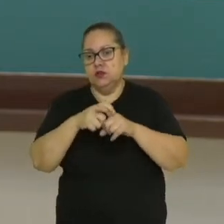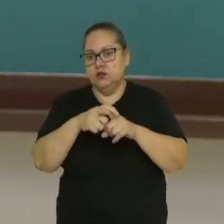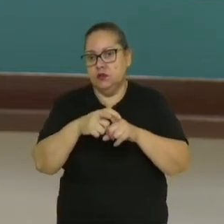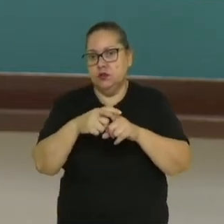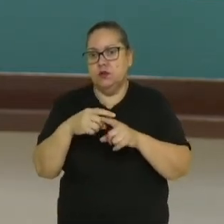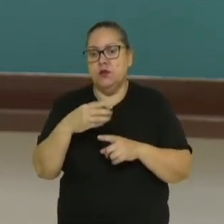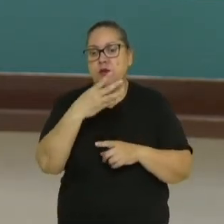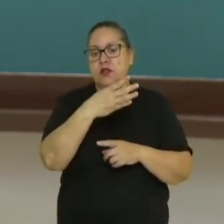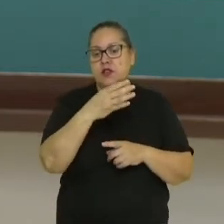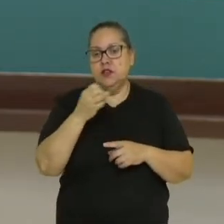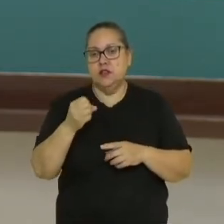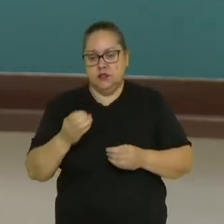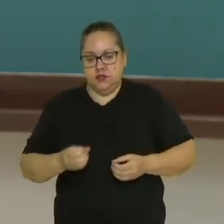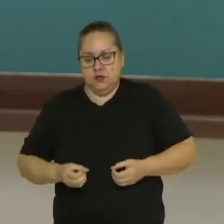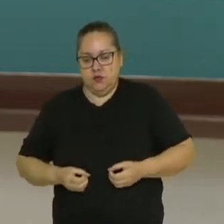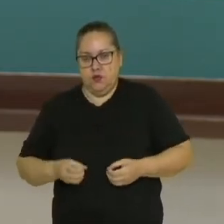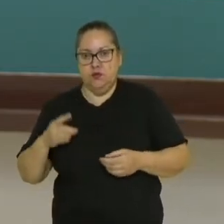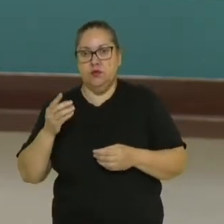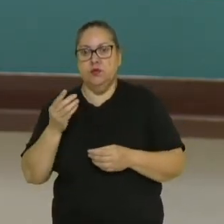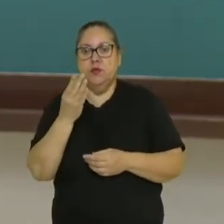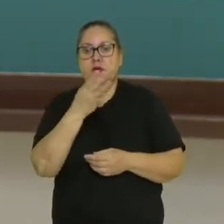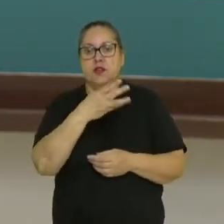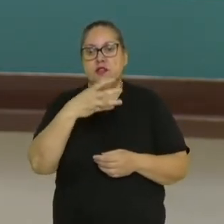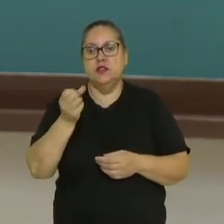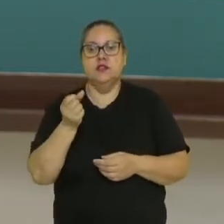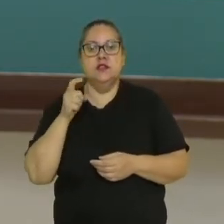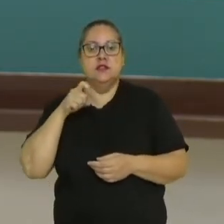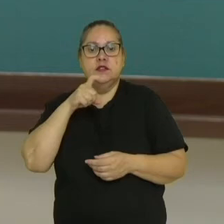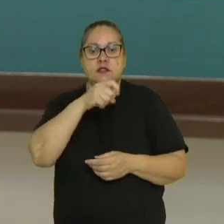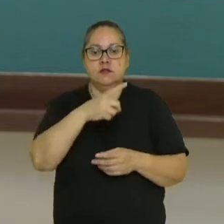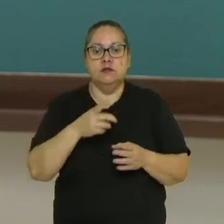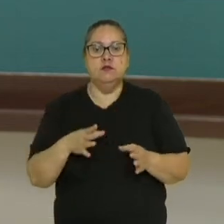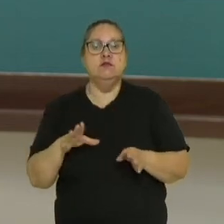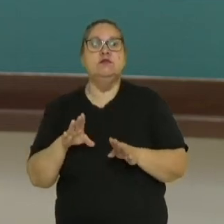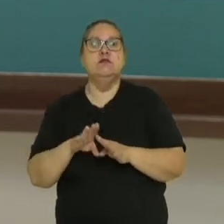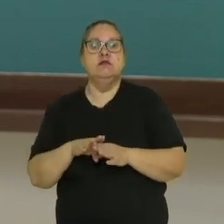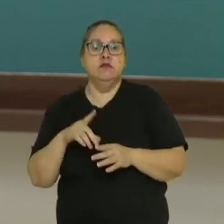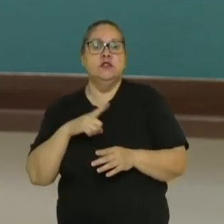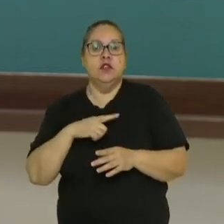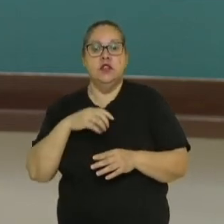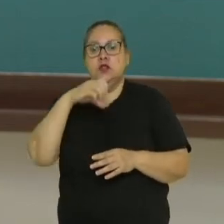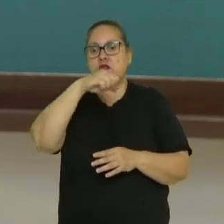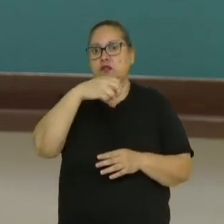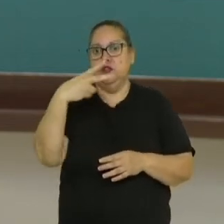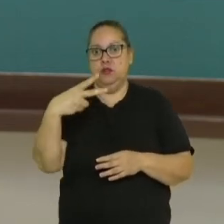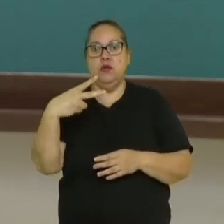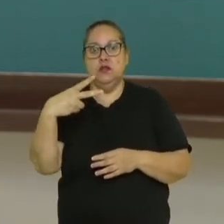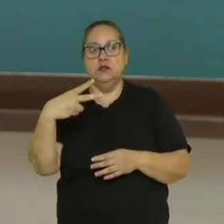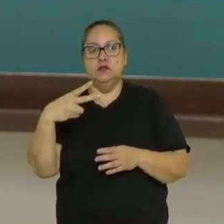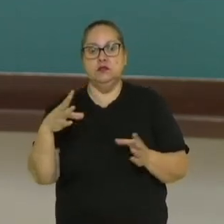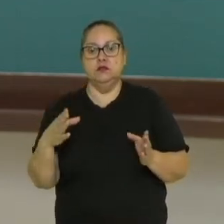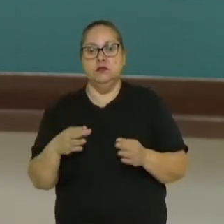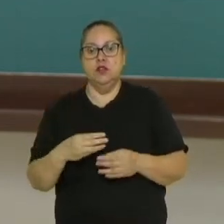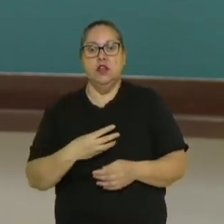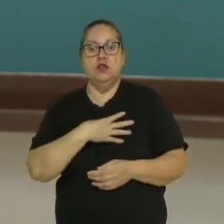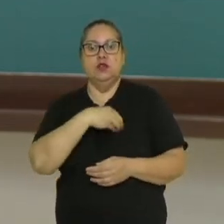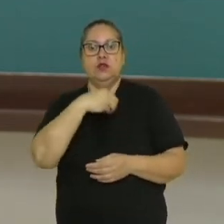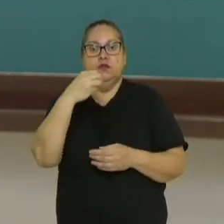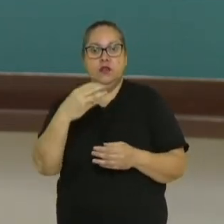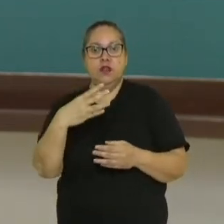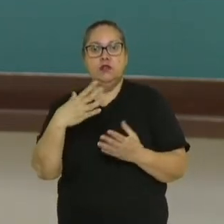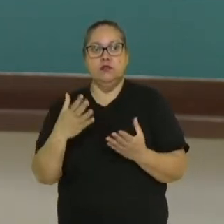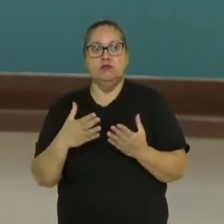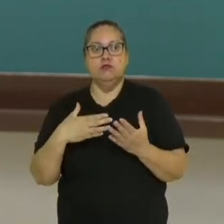e 46 no óvulo. Se eles se juntassem, aquele ser teriam 92. Aí os filhos